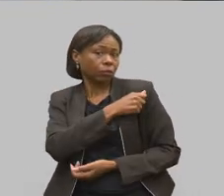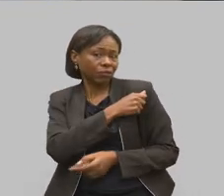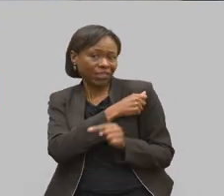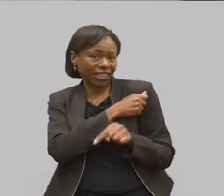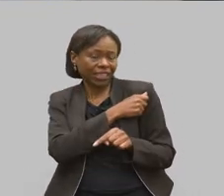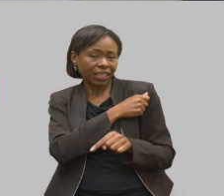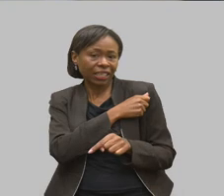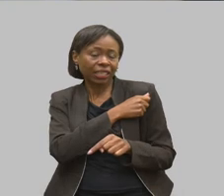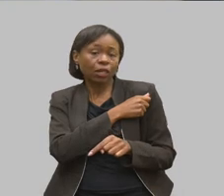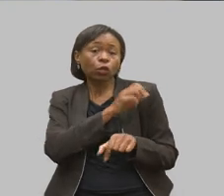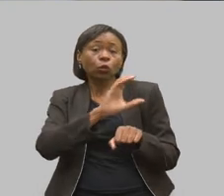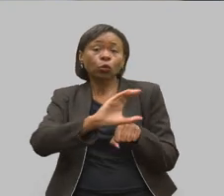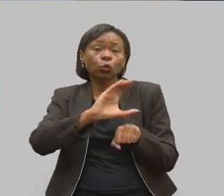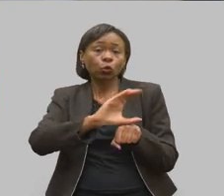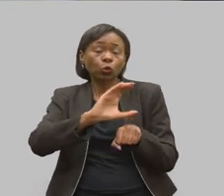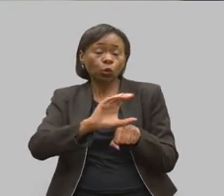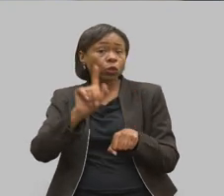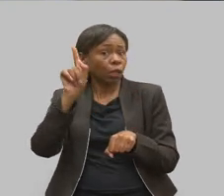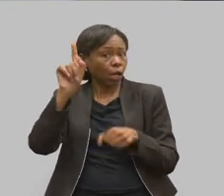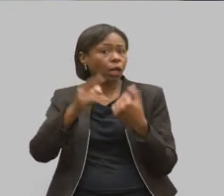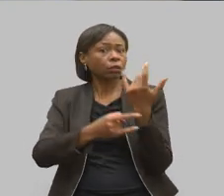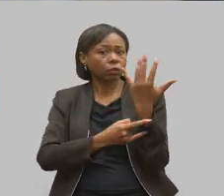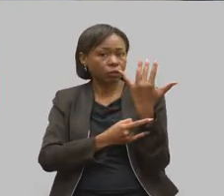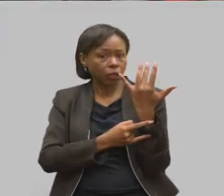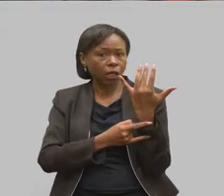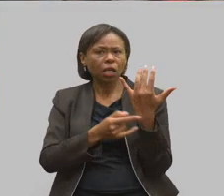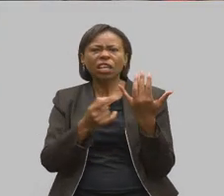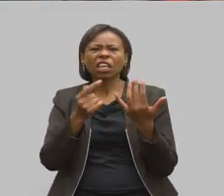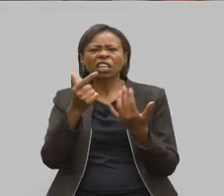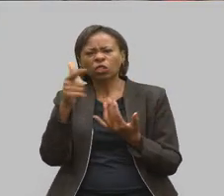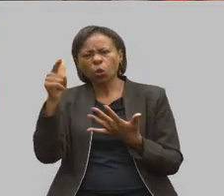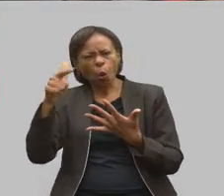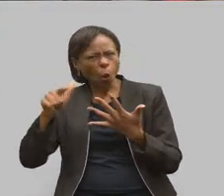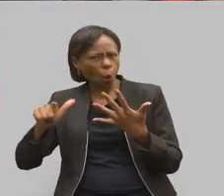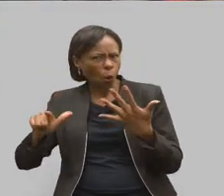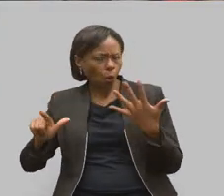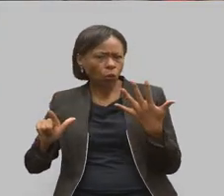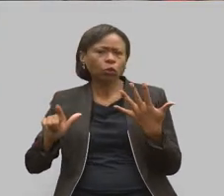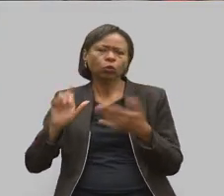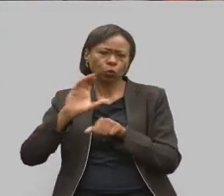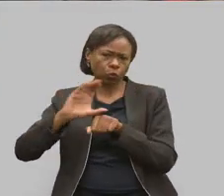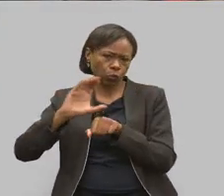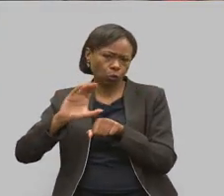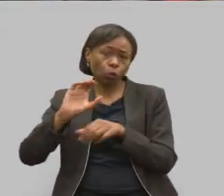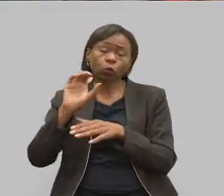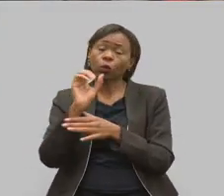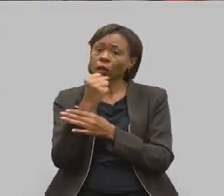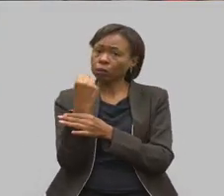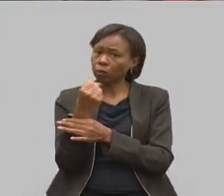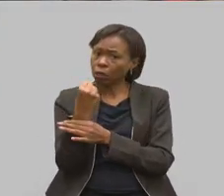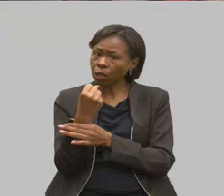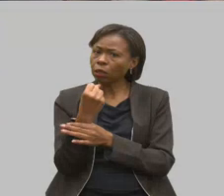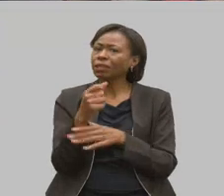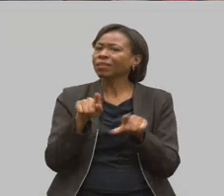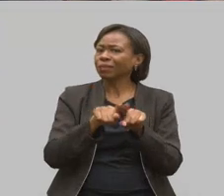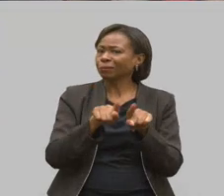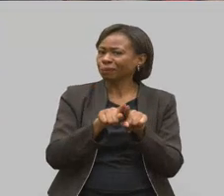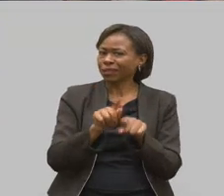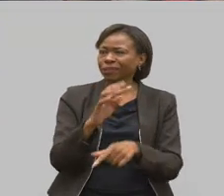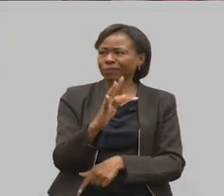desculpa do curso da UFMG e de outros cursos em físio e acredito que te também